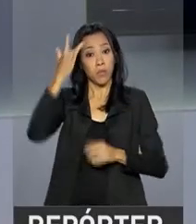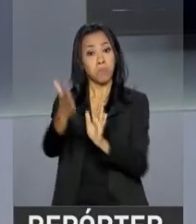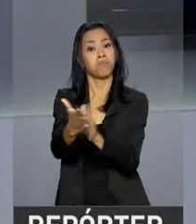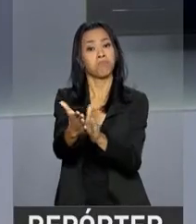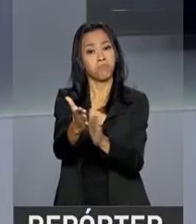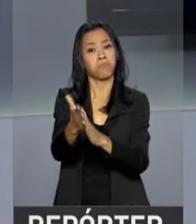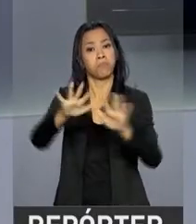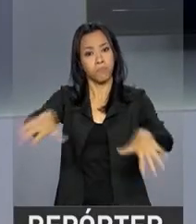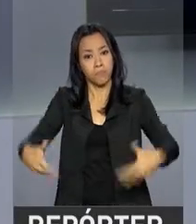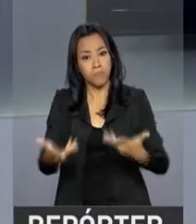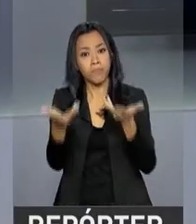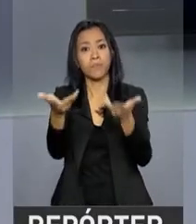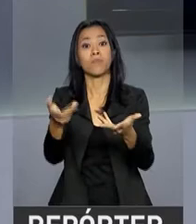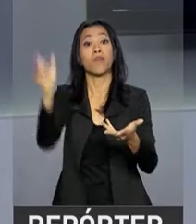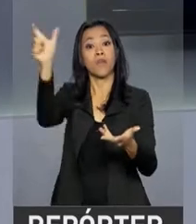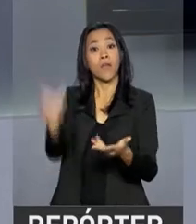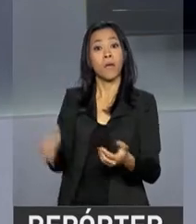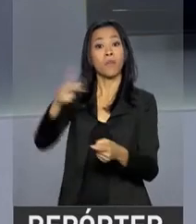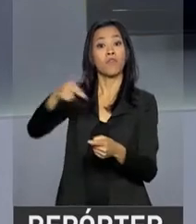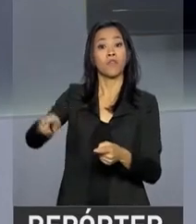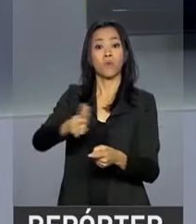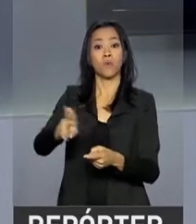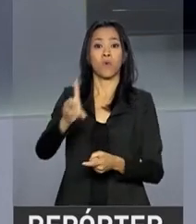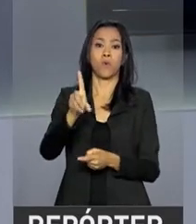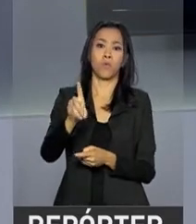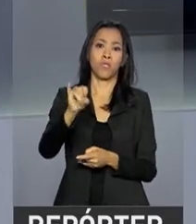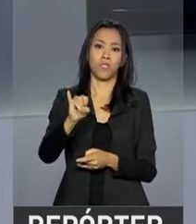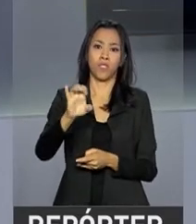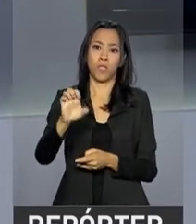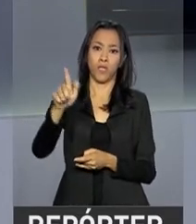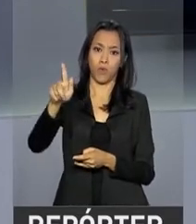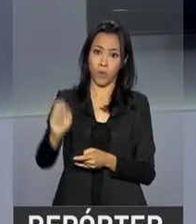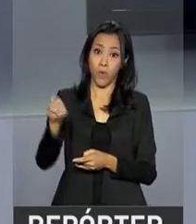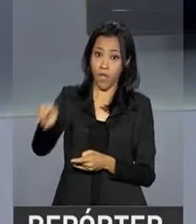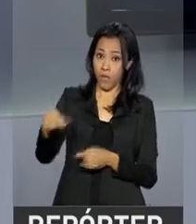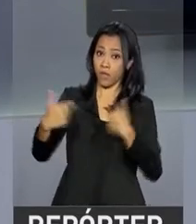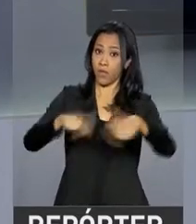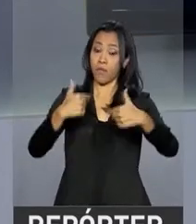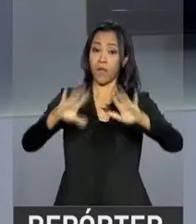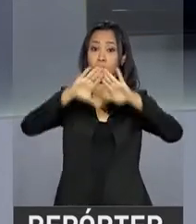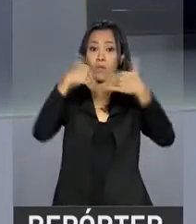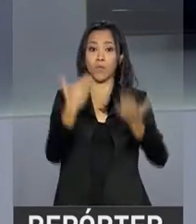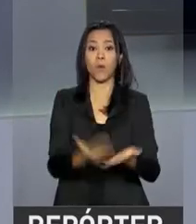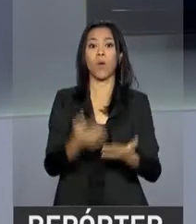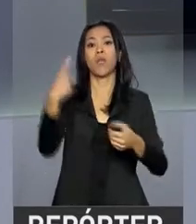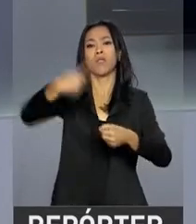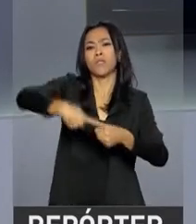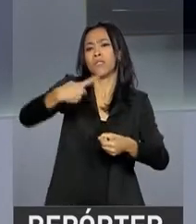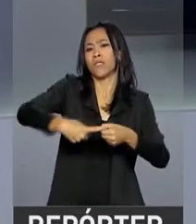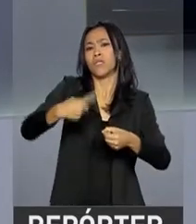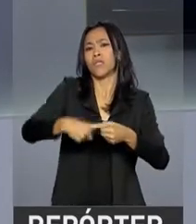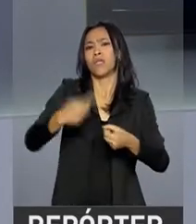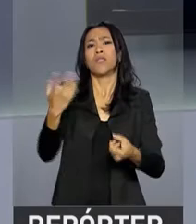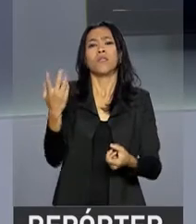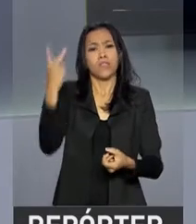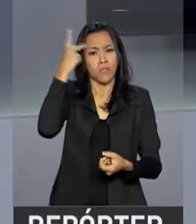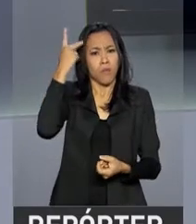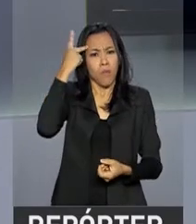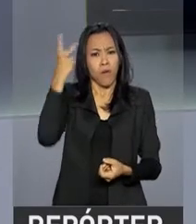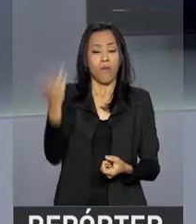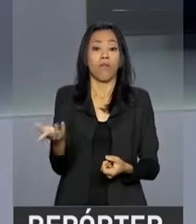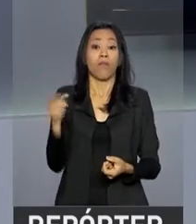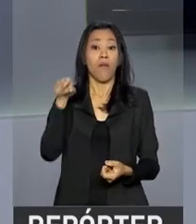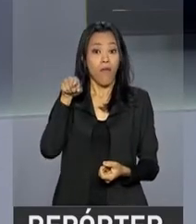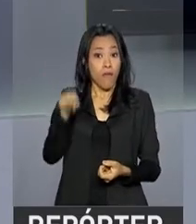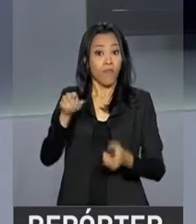palácio do planalto foi o professor diego lima que trabalha na escola municipal darcy ribeiro em são josé do rio preto interior paulista